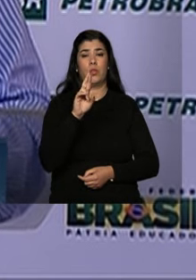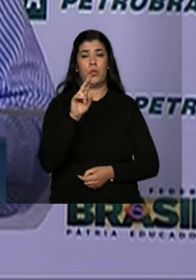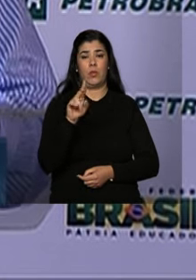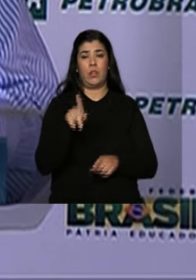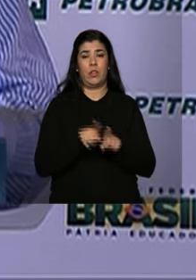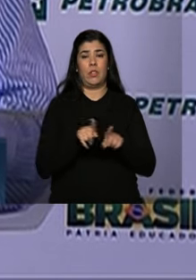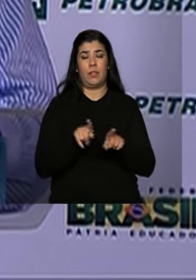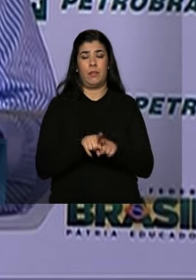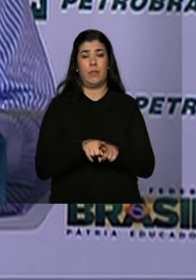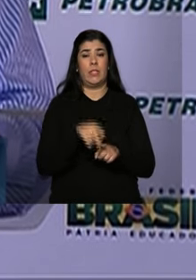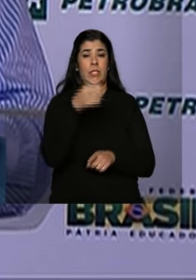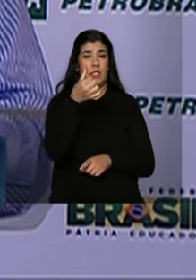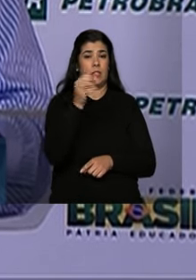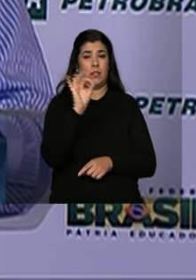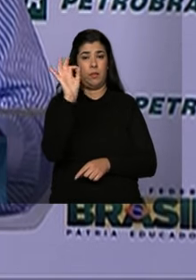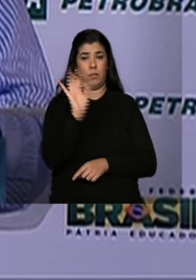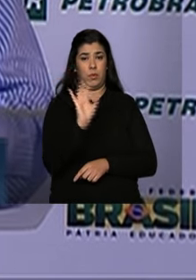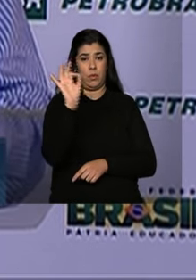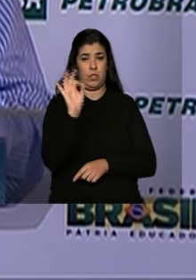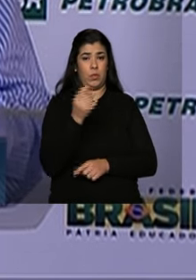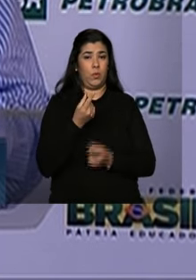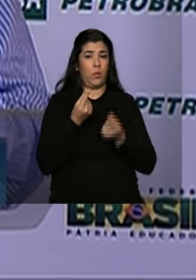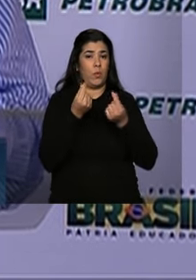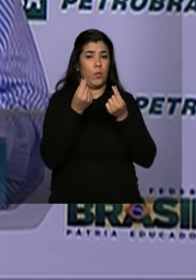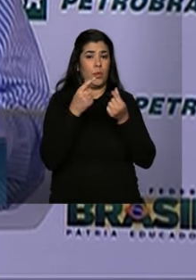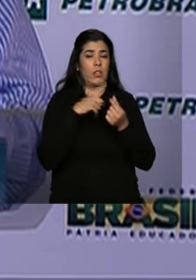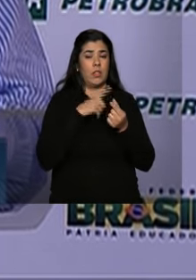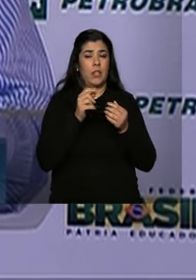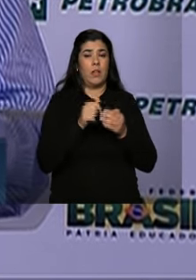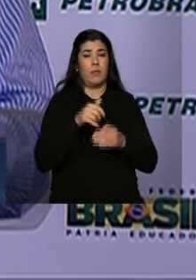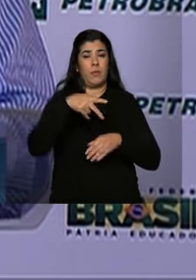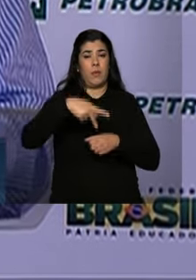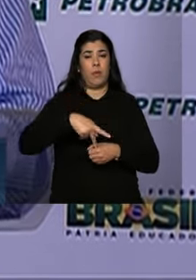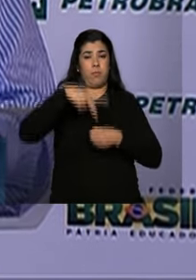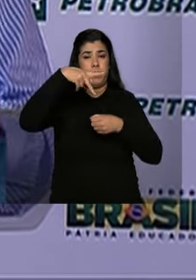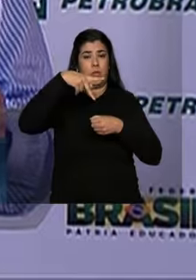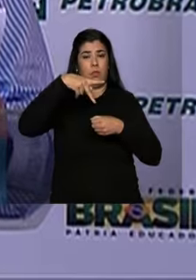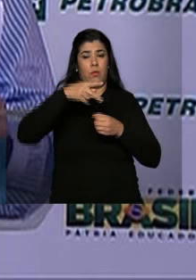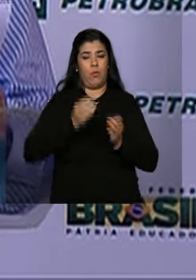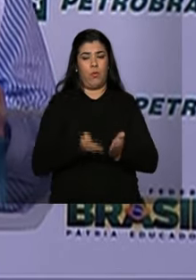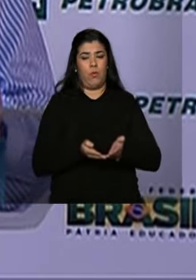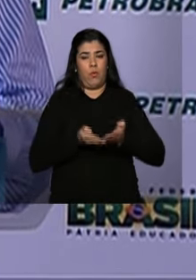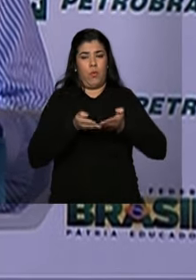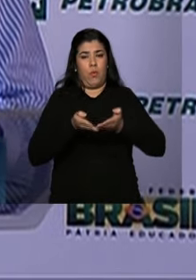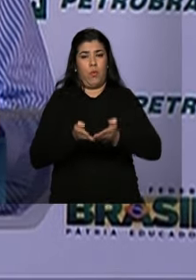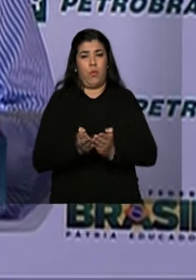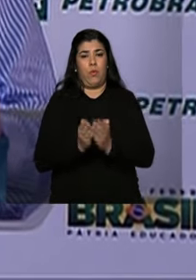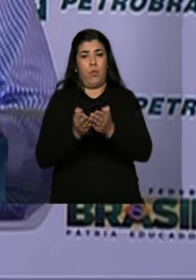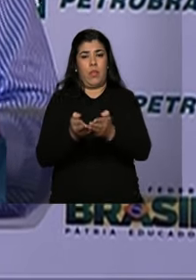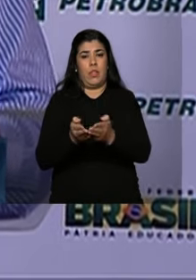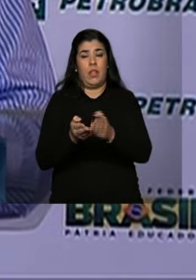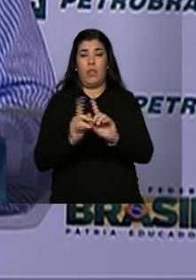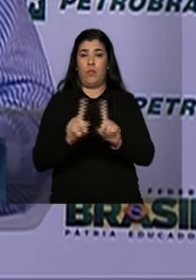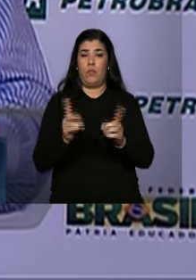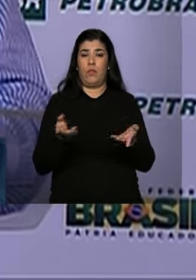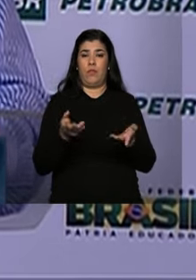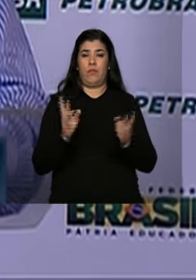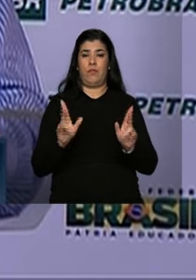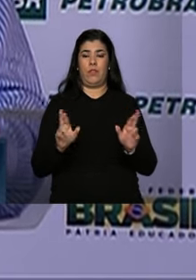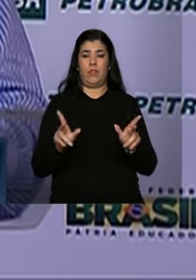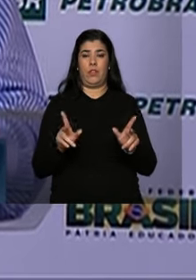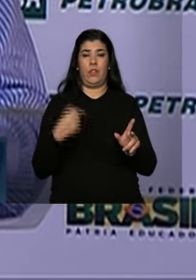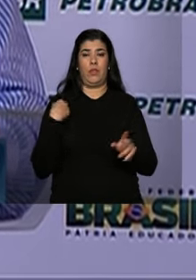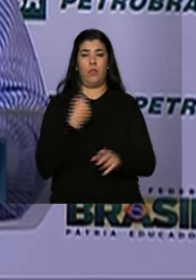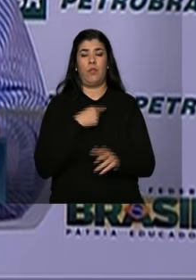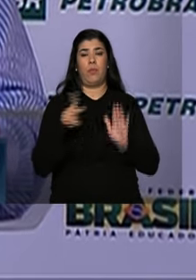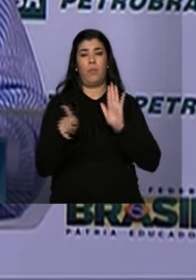a 60% do custo que temos para transportar o óleo pelo mar. E com navios próprios, todo esse